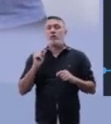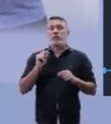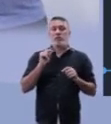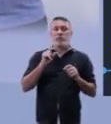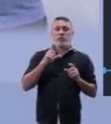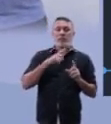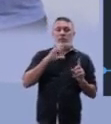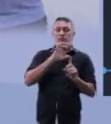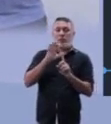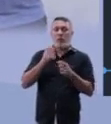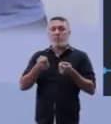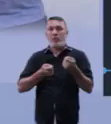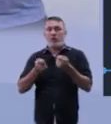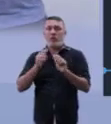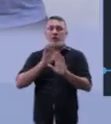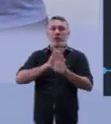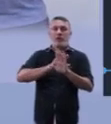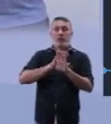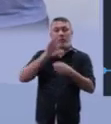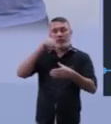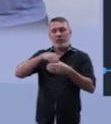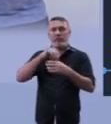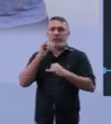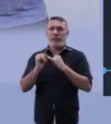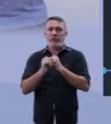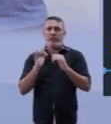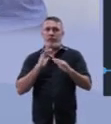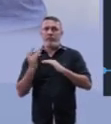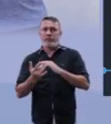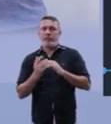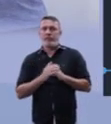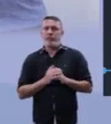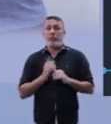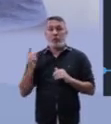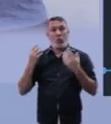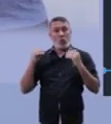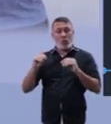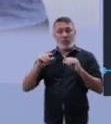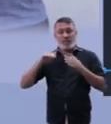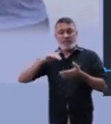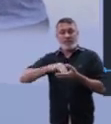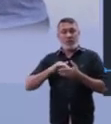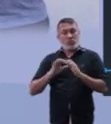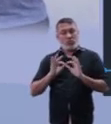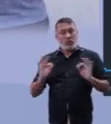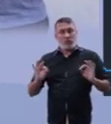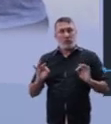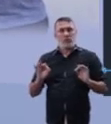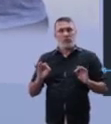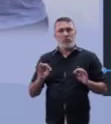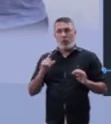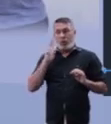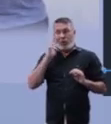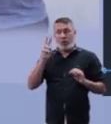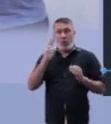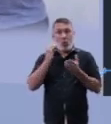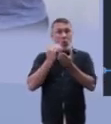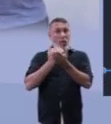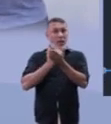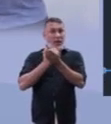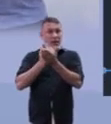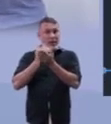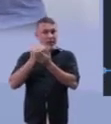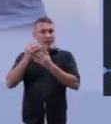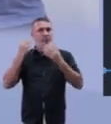vai entender a possibilidade de manipulação ideológica na rede social. Ele jogou isso no parágrafo, né, no parágrafo